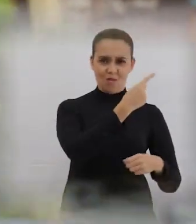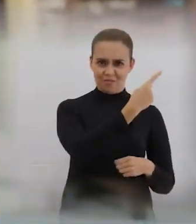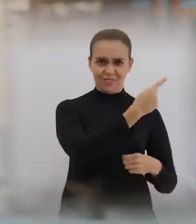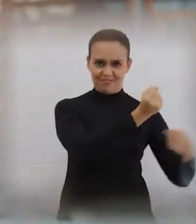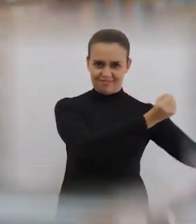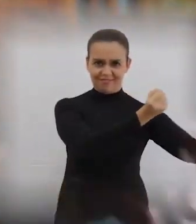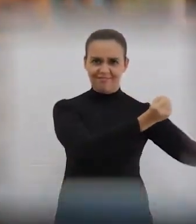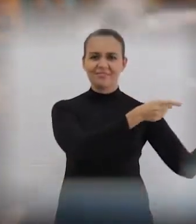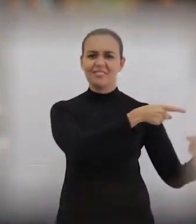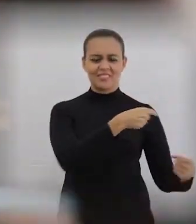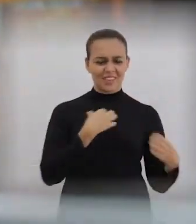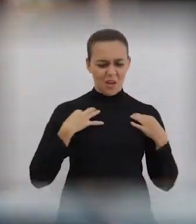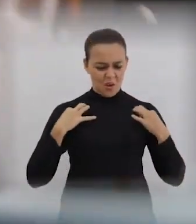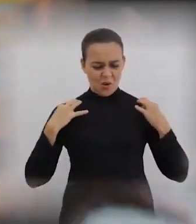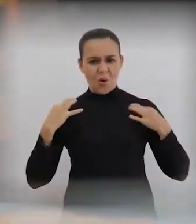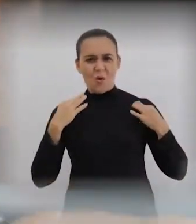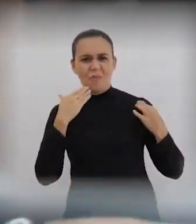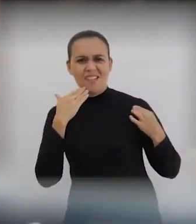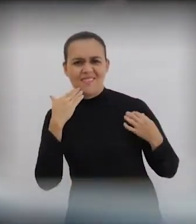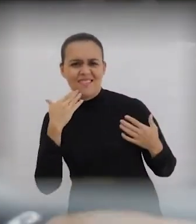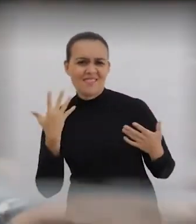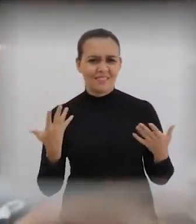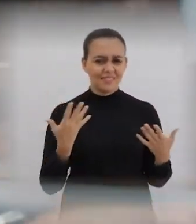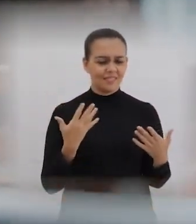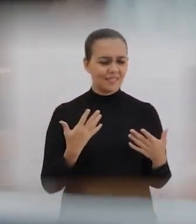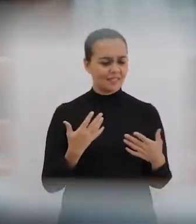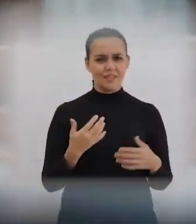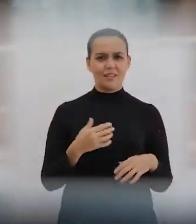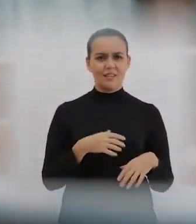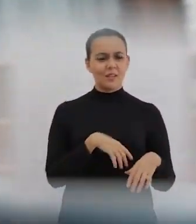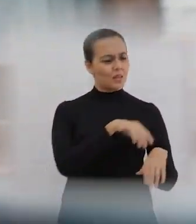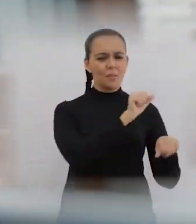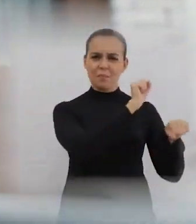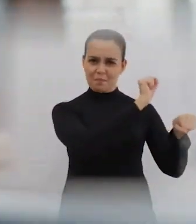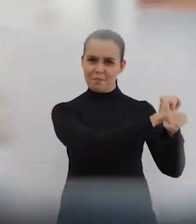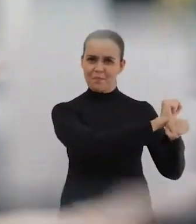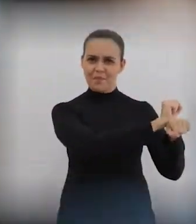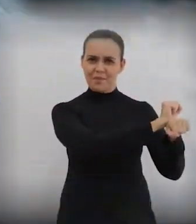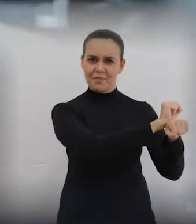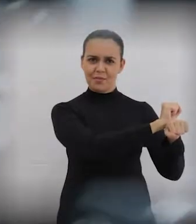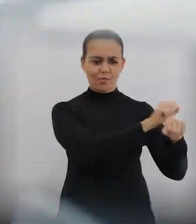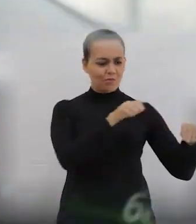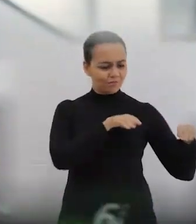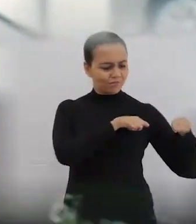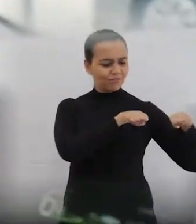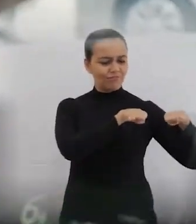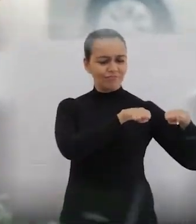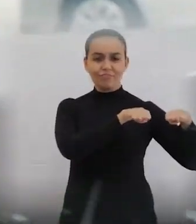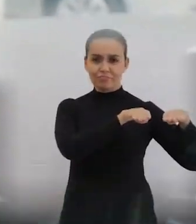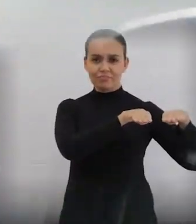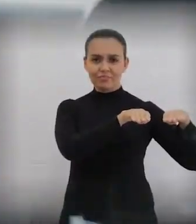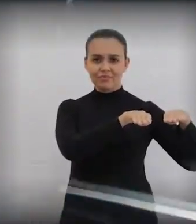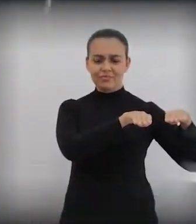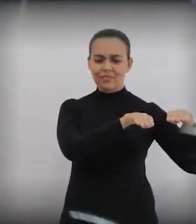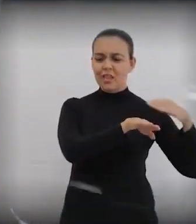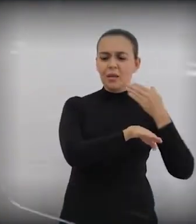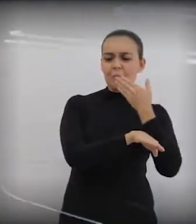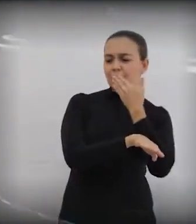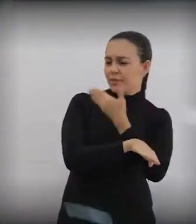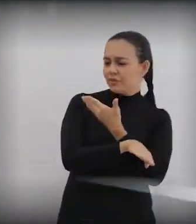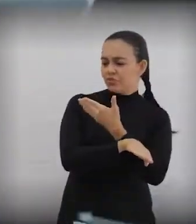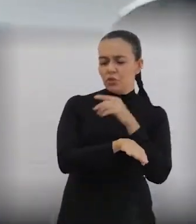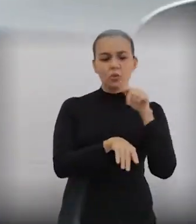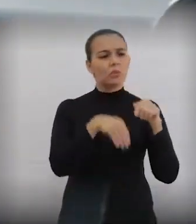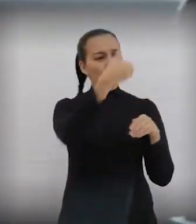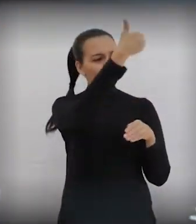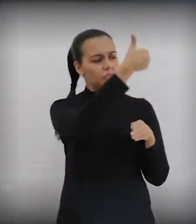também estava todo, imagina, maltrapilho, porque ele devia estar trabalhando. Ele parou do carro, ele parou, emparelhou e ele